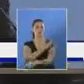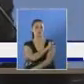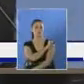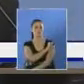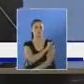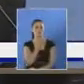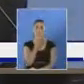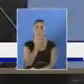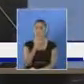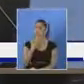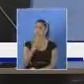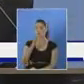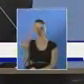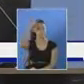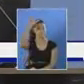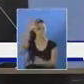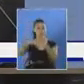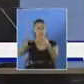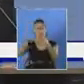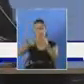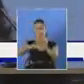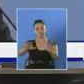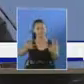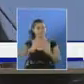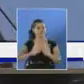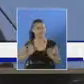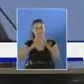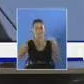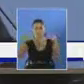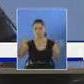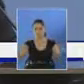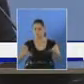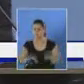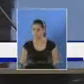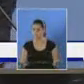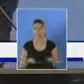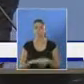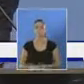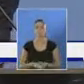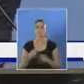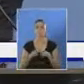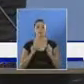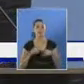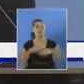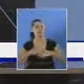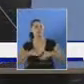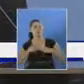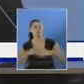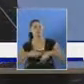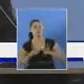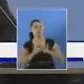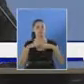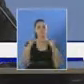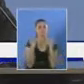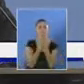medidas preventivas. São medidas que vão trazer um pouco mais de tranquilidade